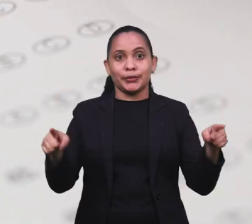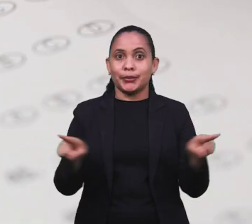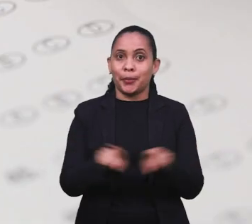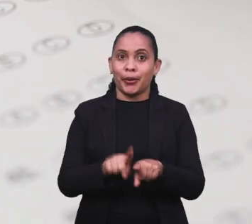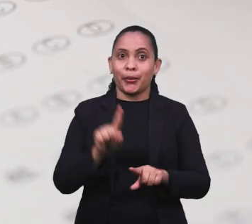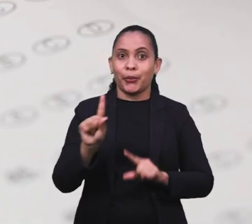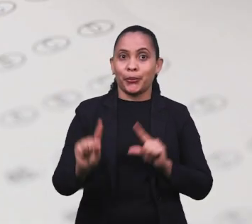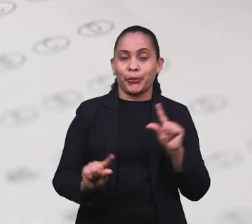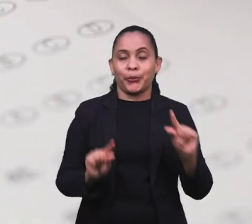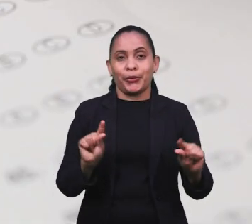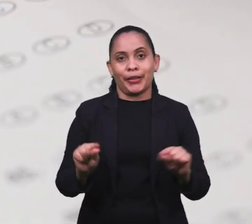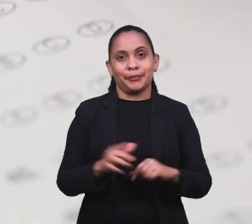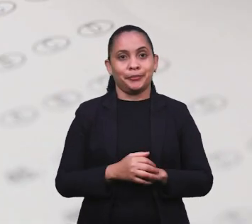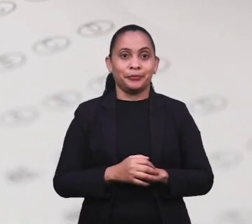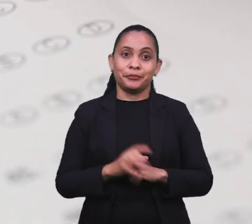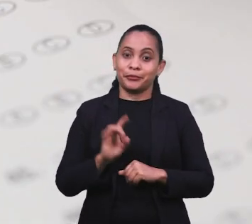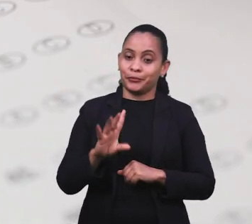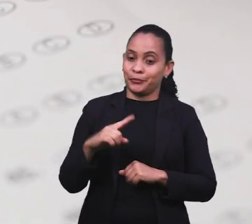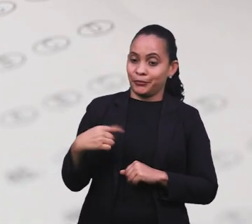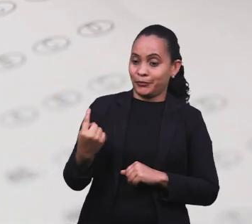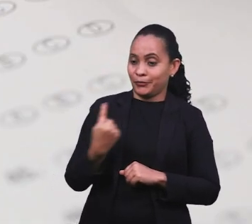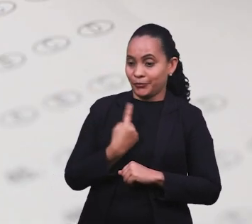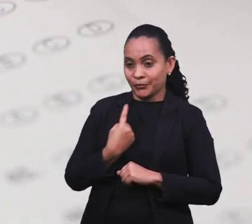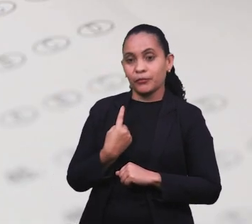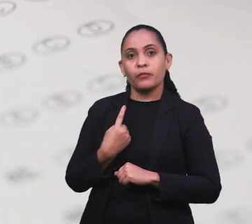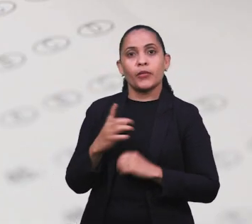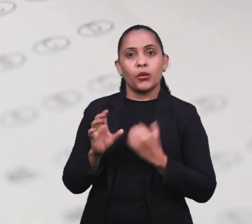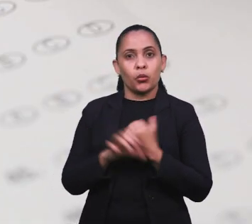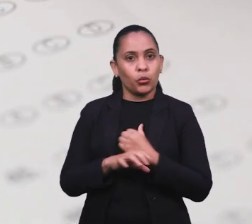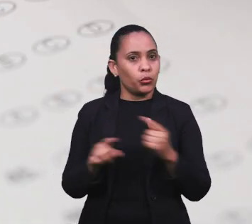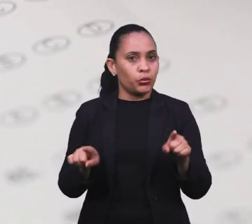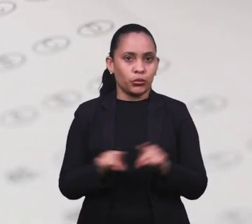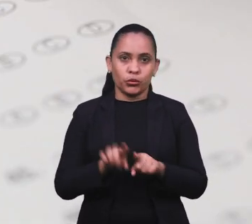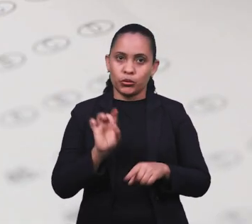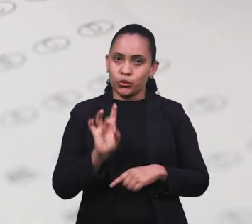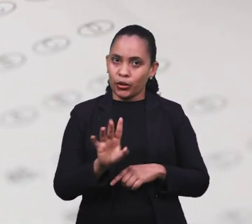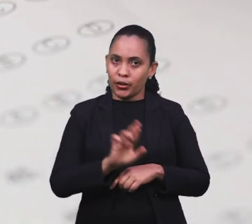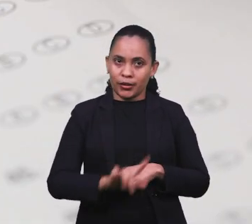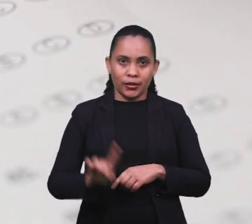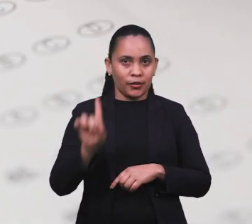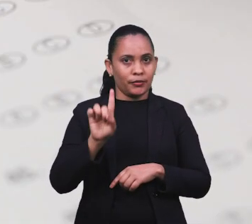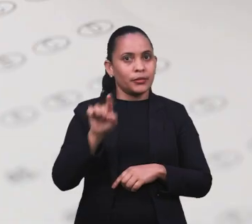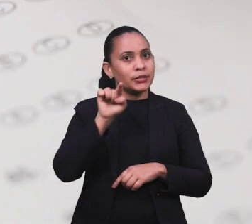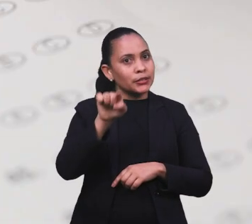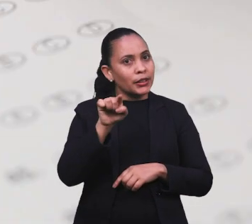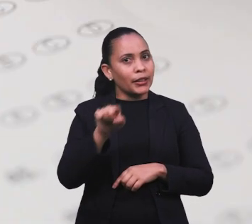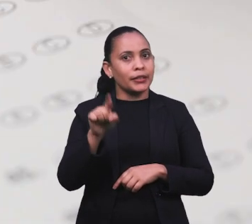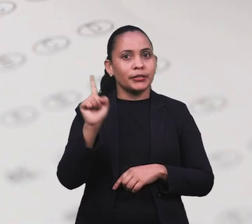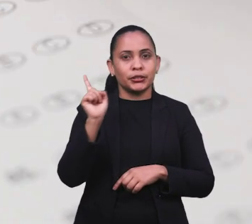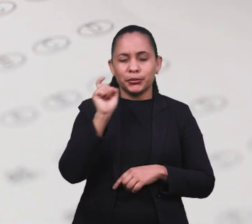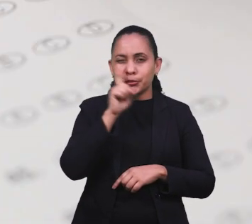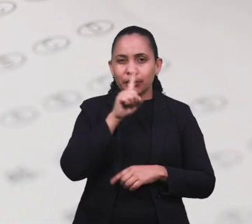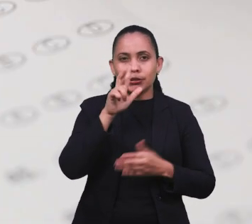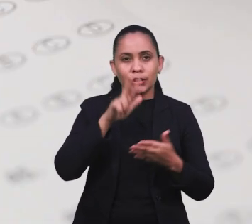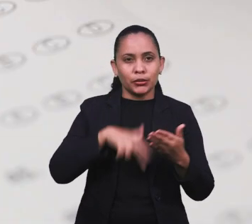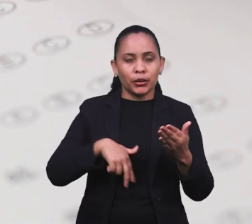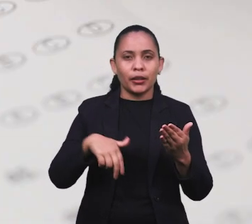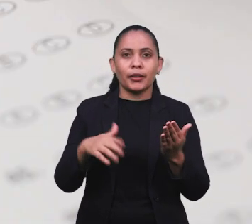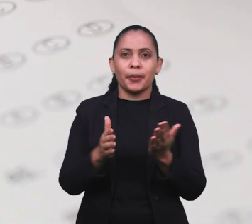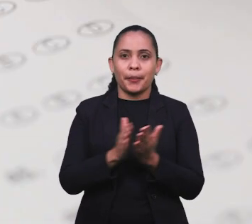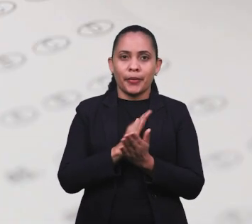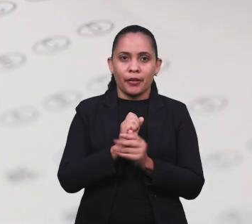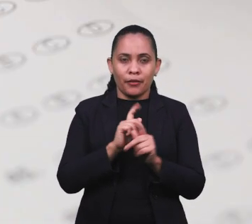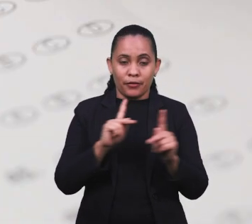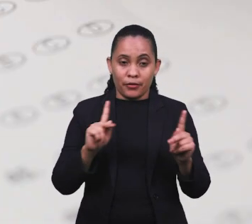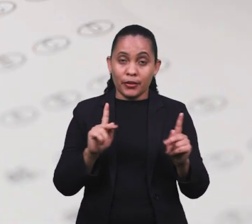tá? Inclusive, meu irmão, isso aqui serve não só para leitura para concursos públicos, tá? Para você que de repente tem dificuldade de leitura da